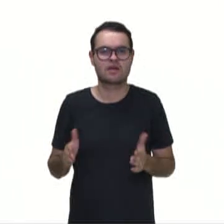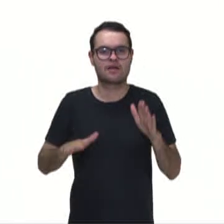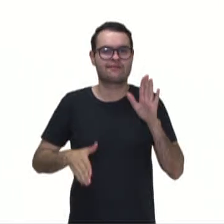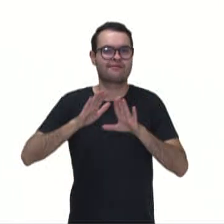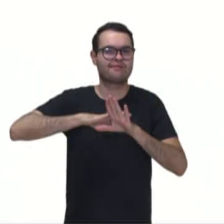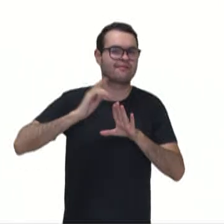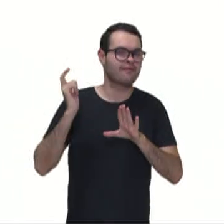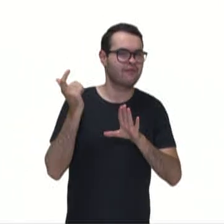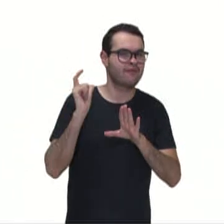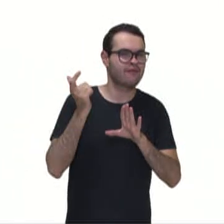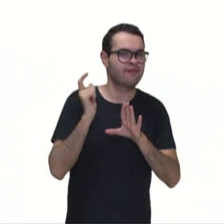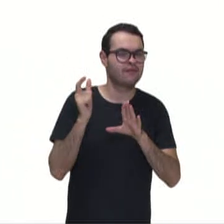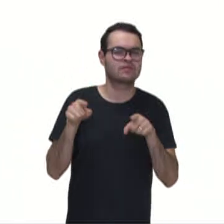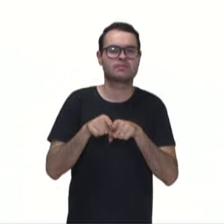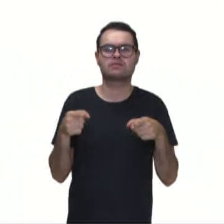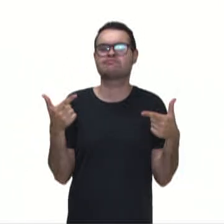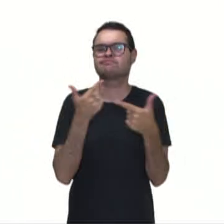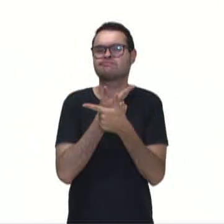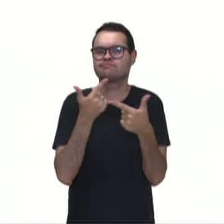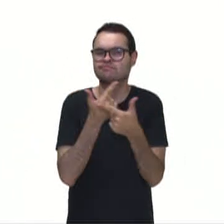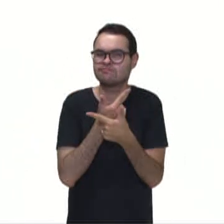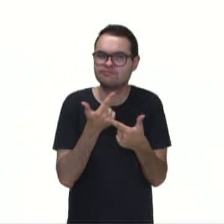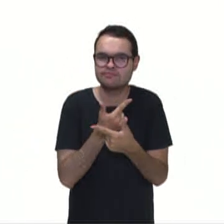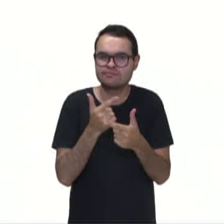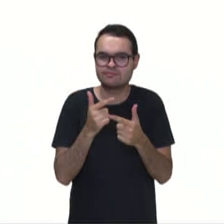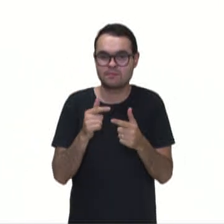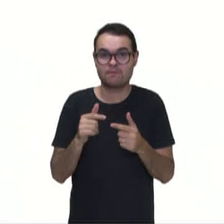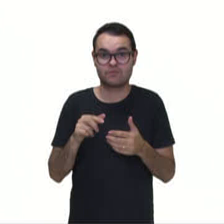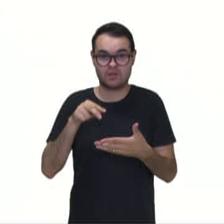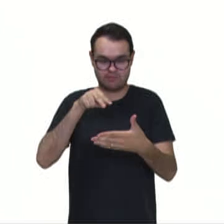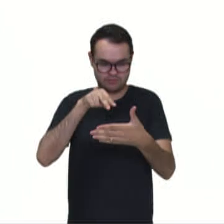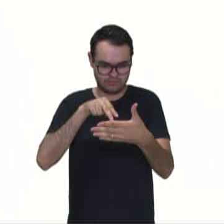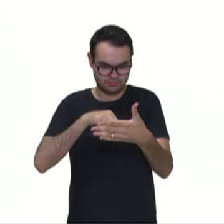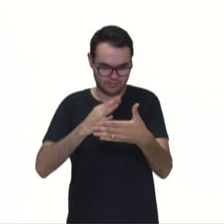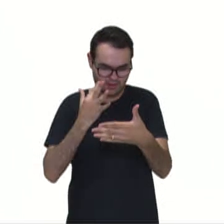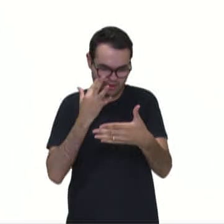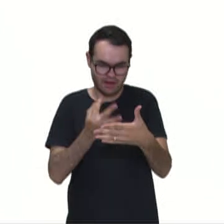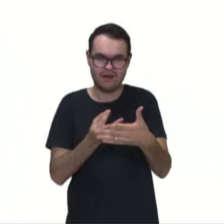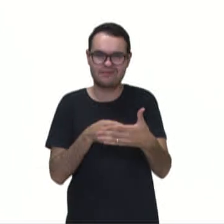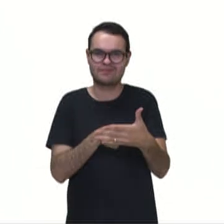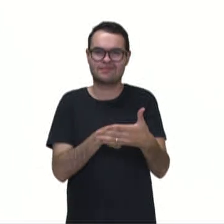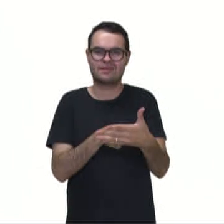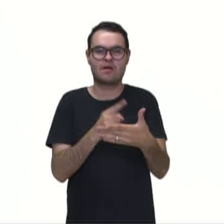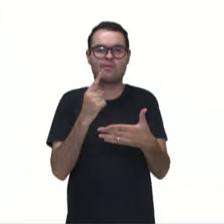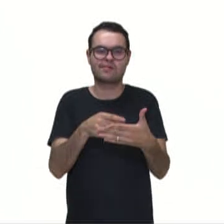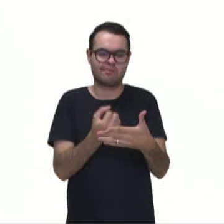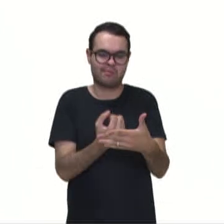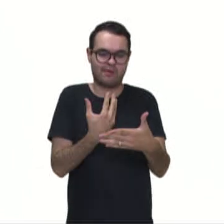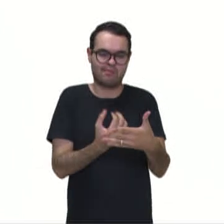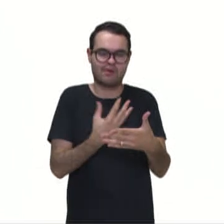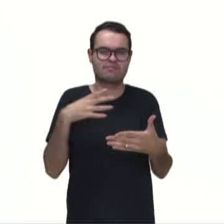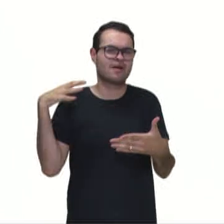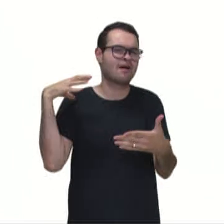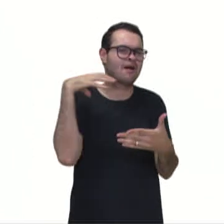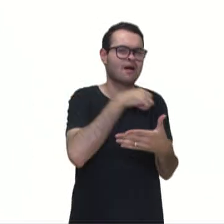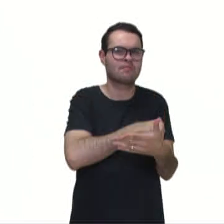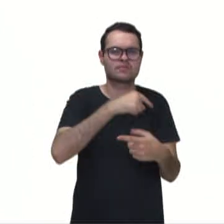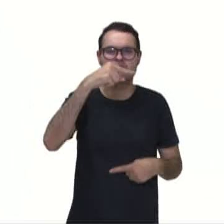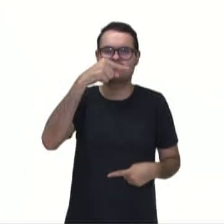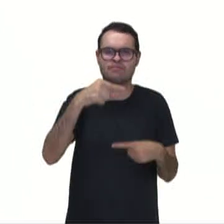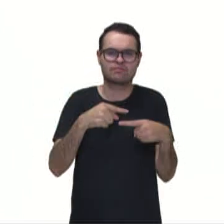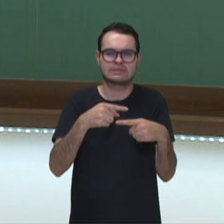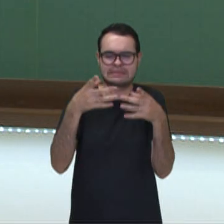e humorístico, prendendo a atenção do leitor por contar a história de forma rápida e sem